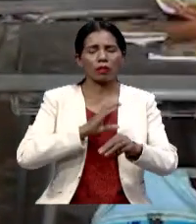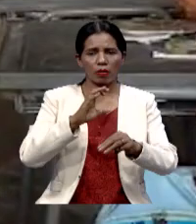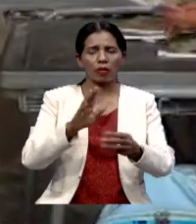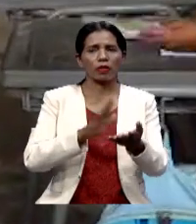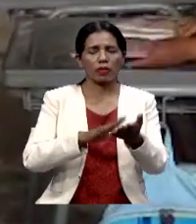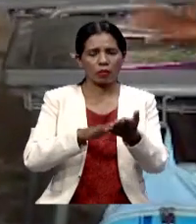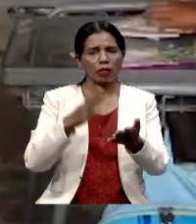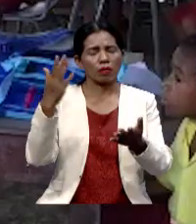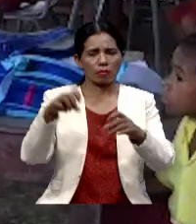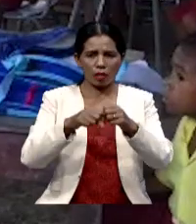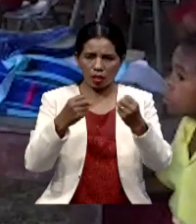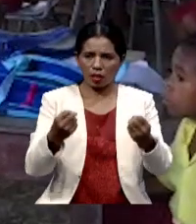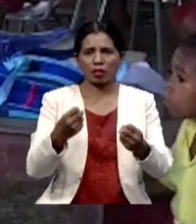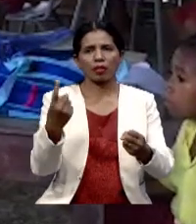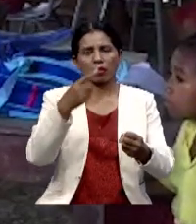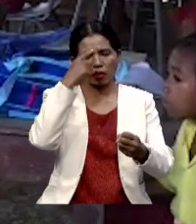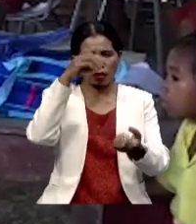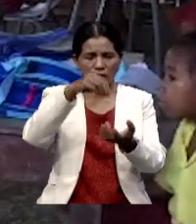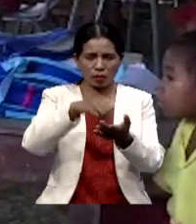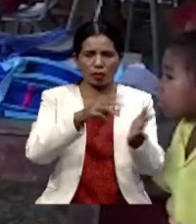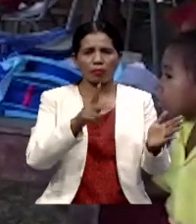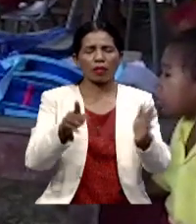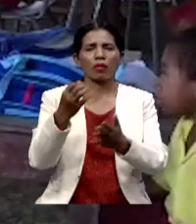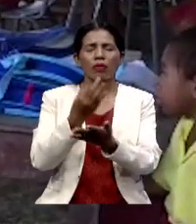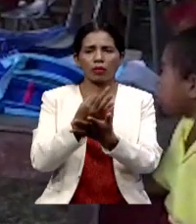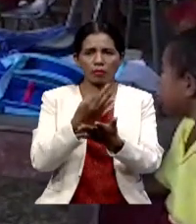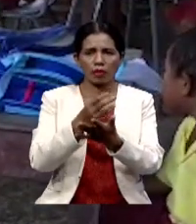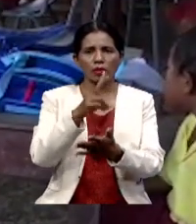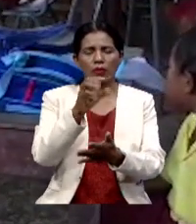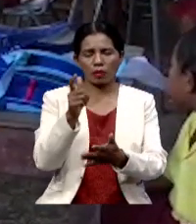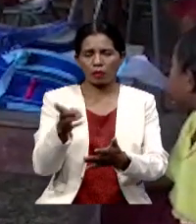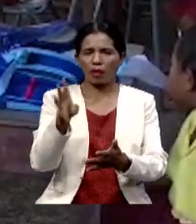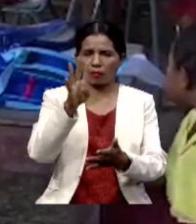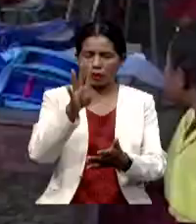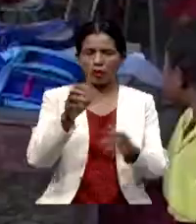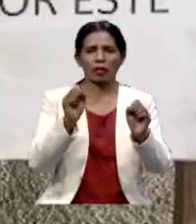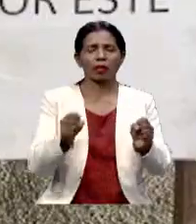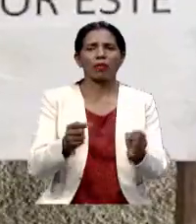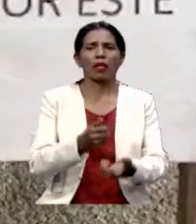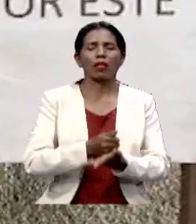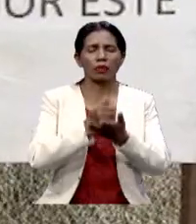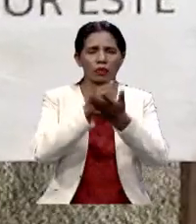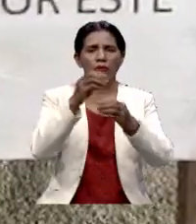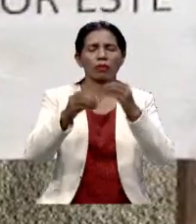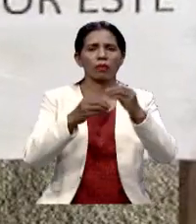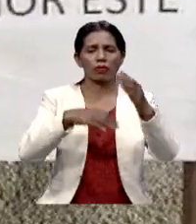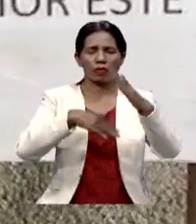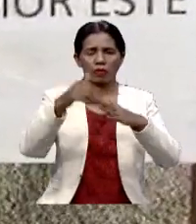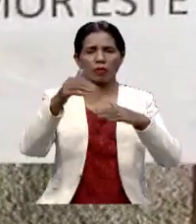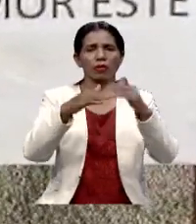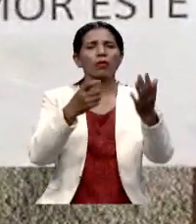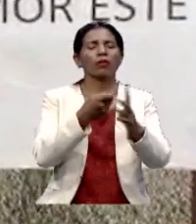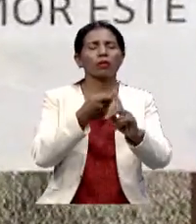mumana grave no ninia parte taona ba plano orçamento ringuroron resingatnian o di bela responde kona ba infraestrutura husi escola